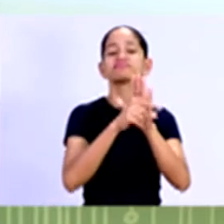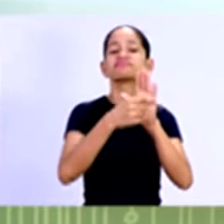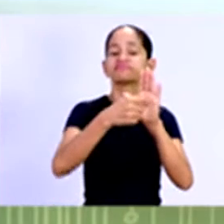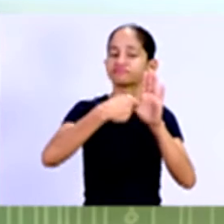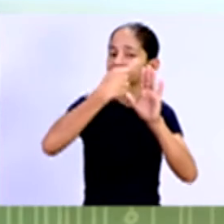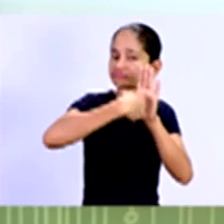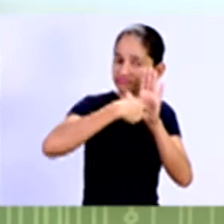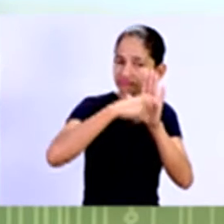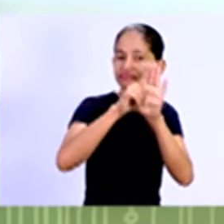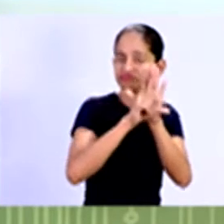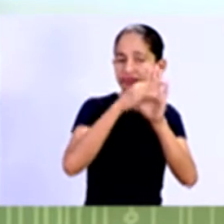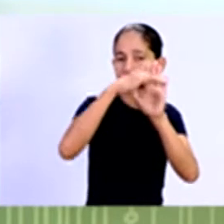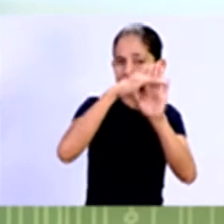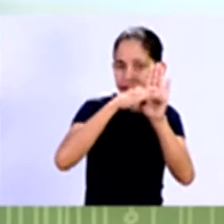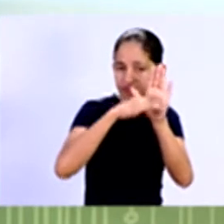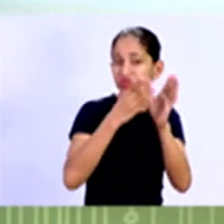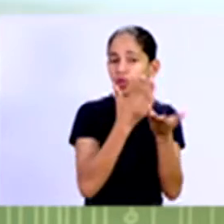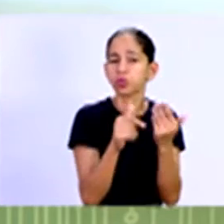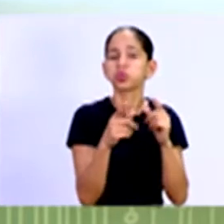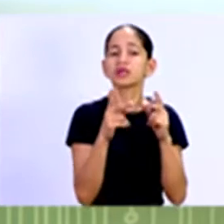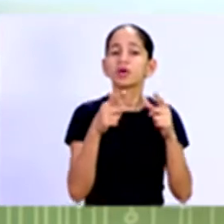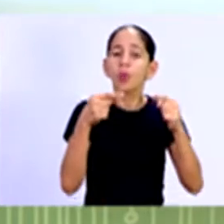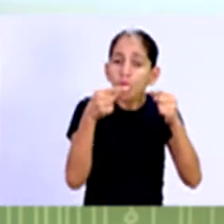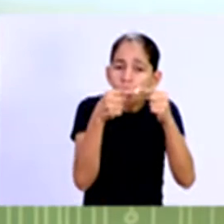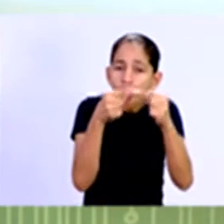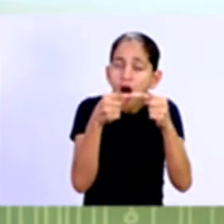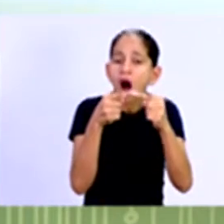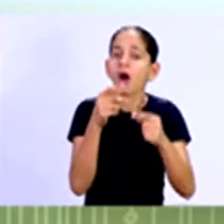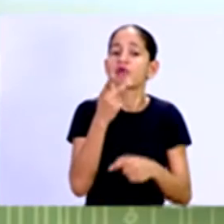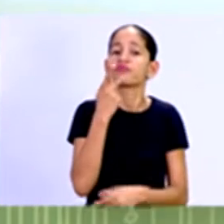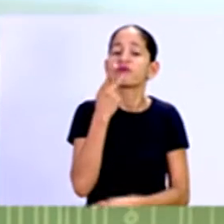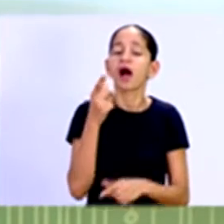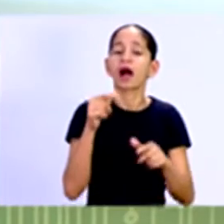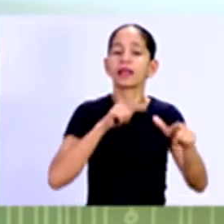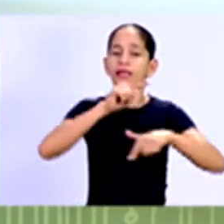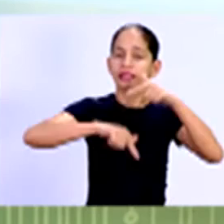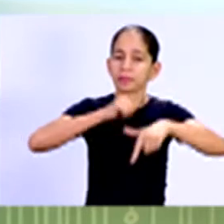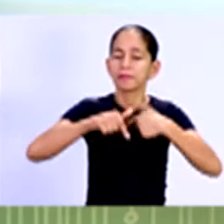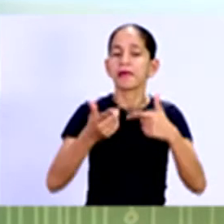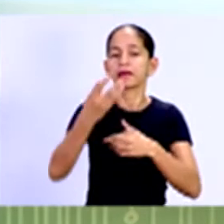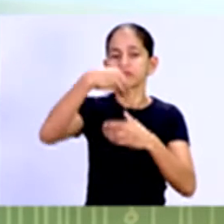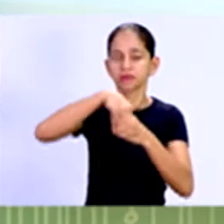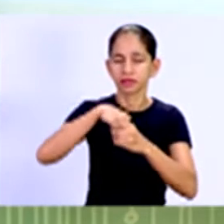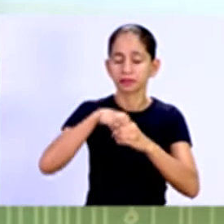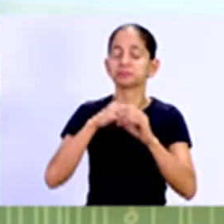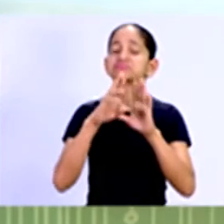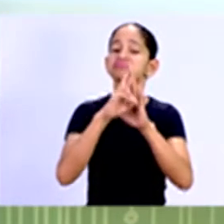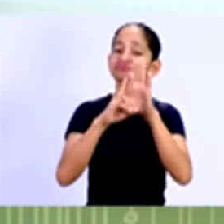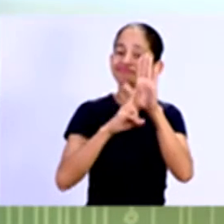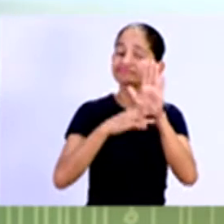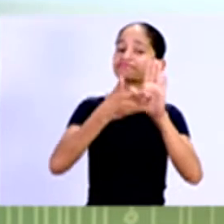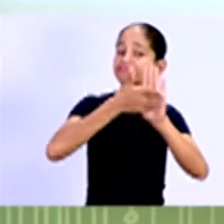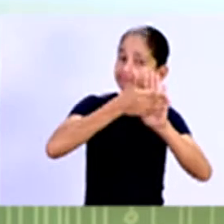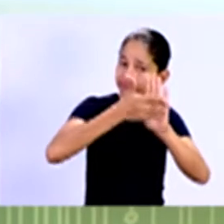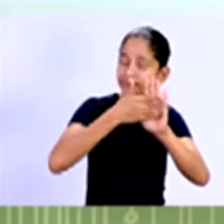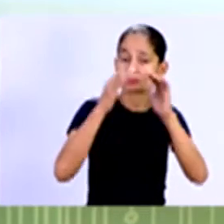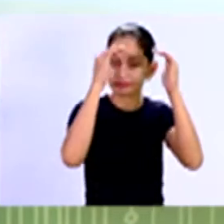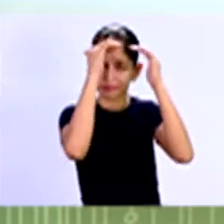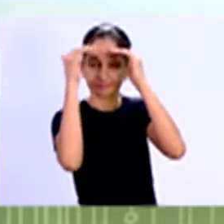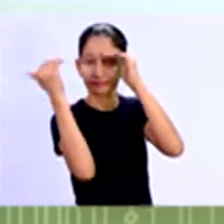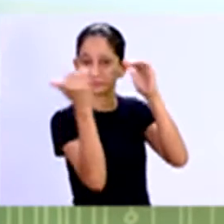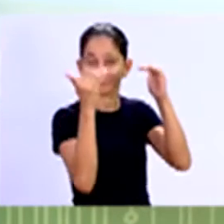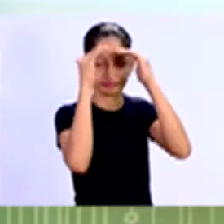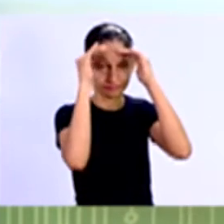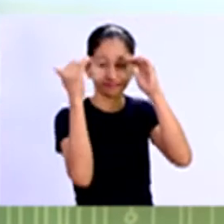trabalho, eu não vou descumprir, né? Está lá no regimento interno da empresa que eu tenho que fazer tais e tais coisas, eu tenho que obedecer tais e